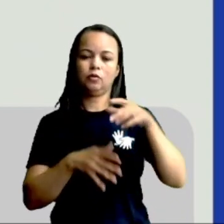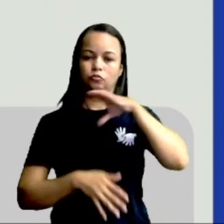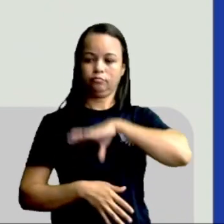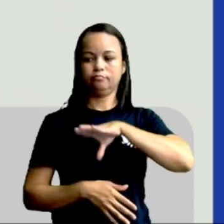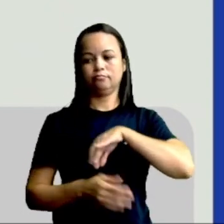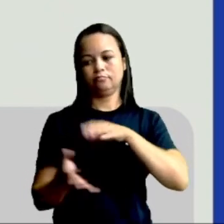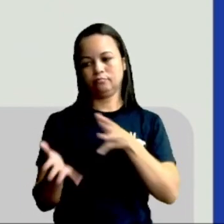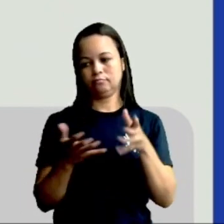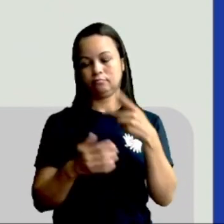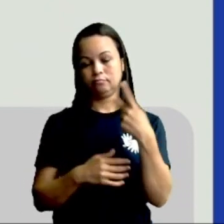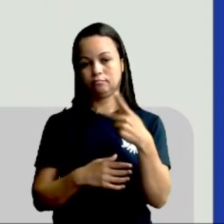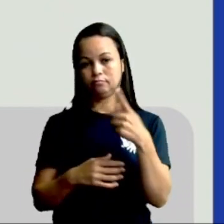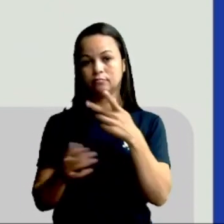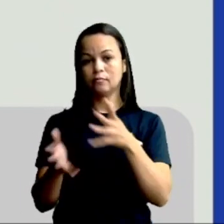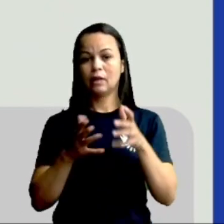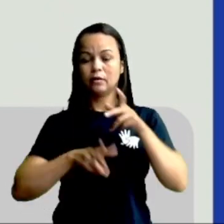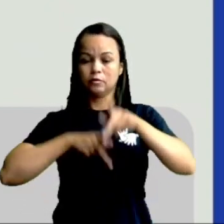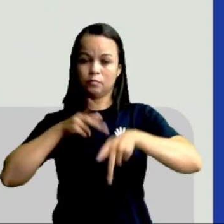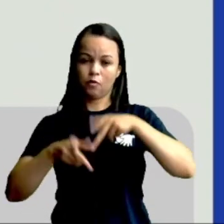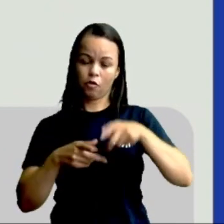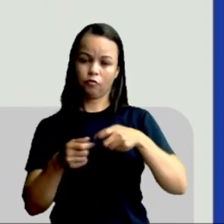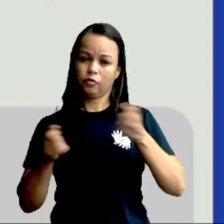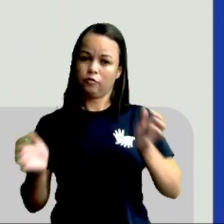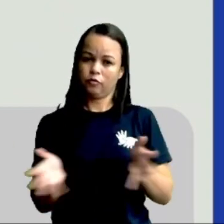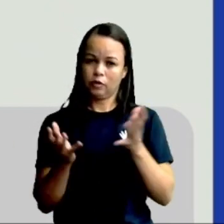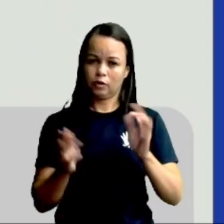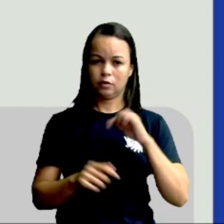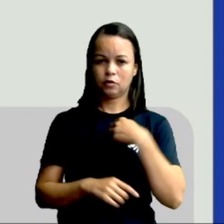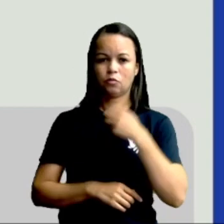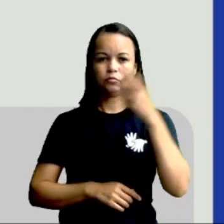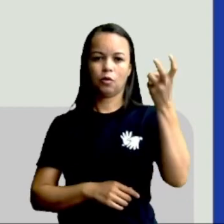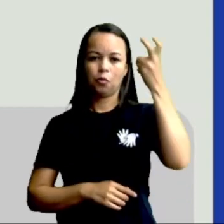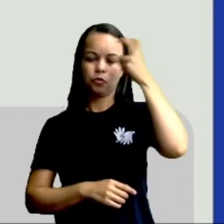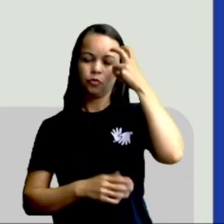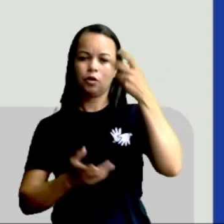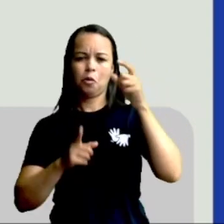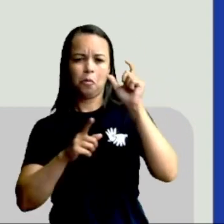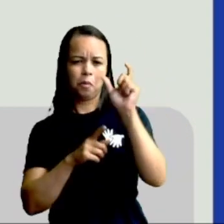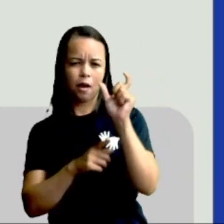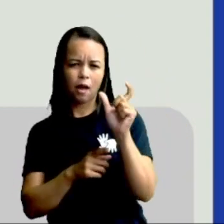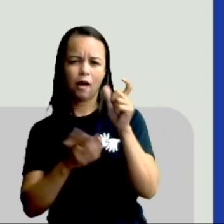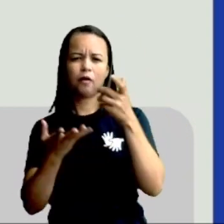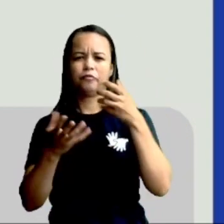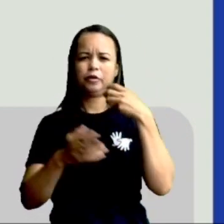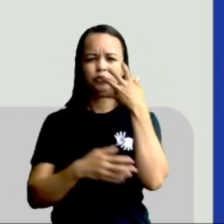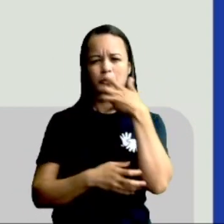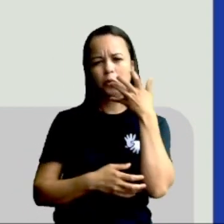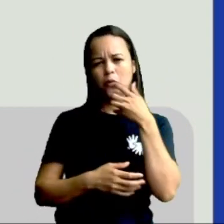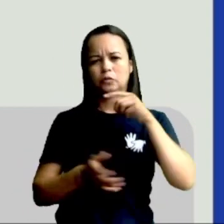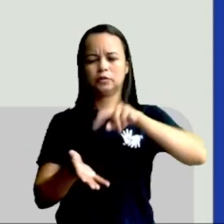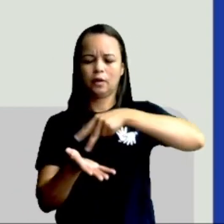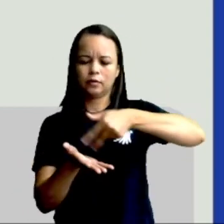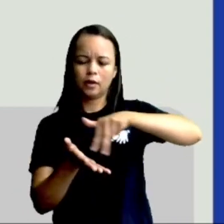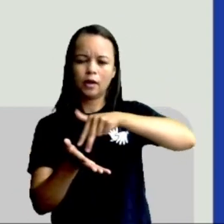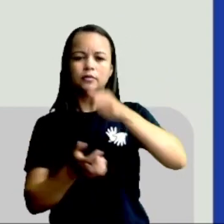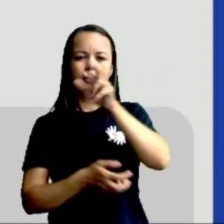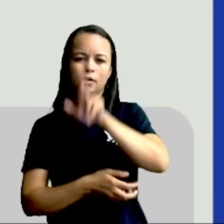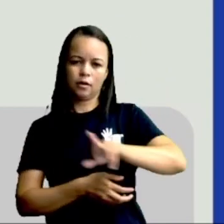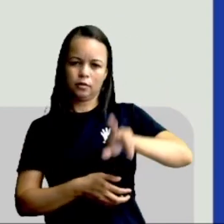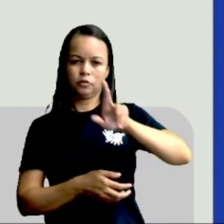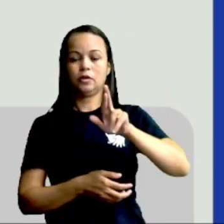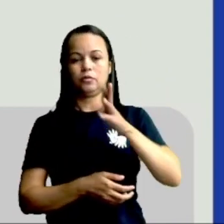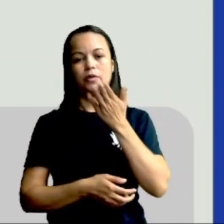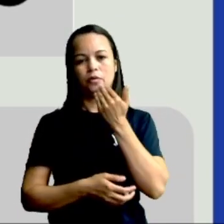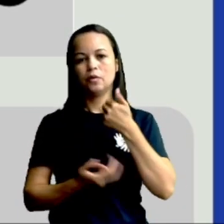Então, esses povos influenciaram na nossa cultura com palavras, músicas, danças, religiões